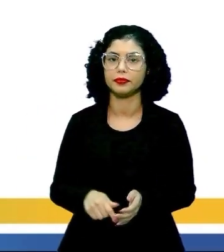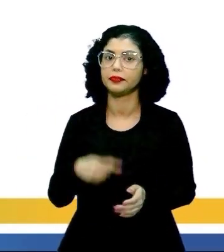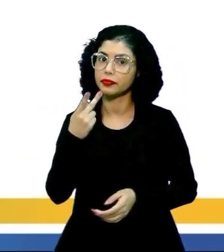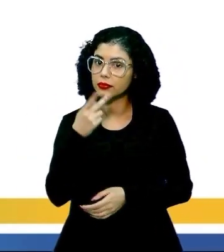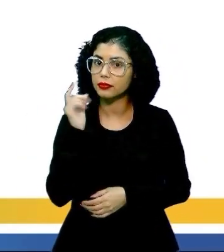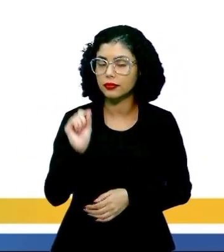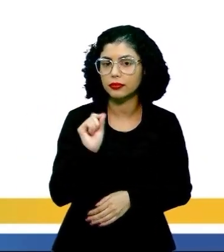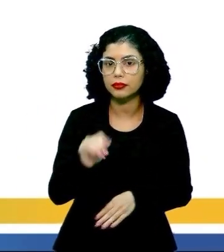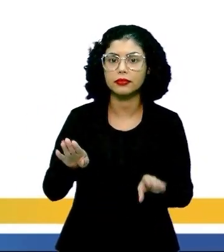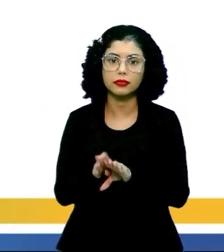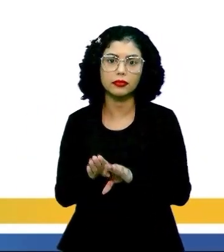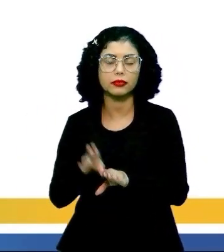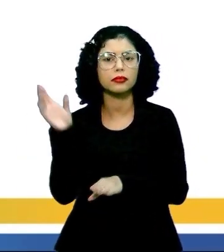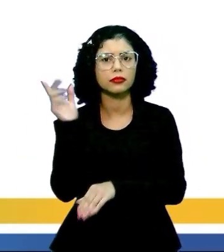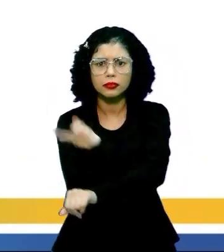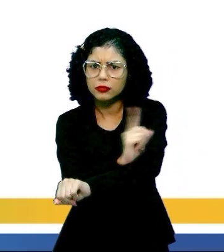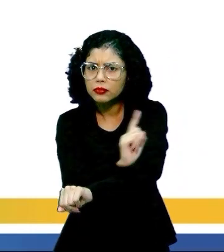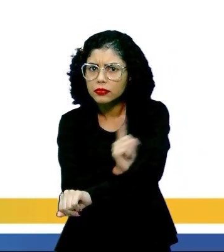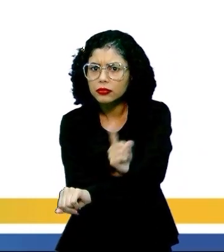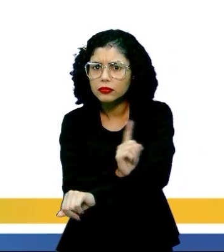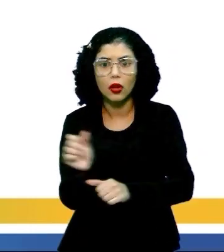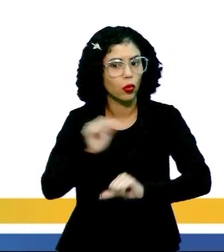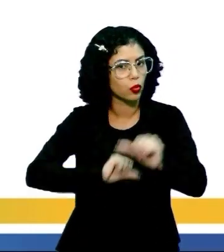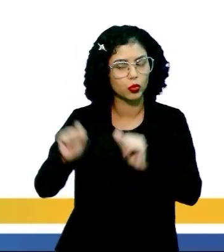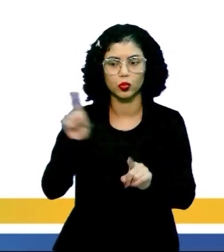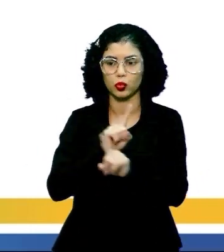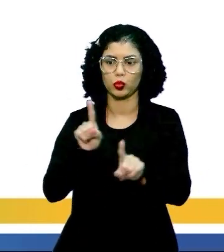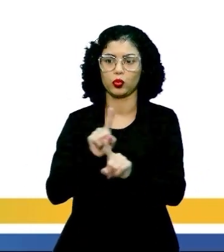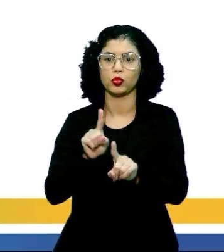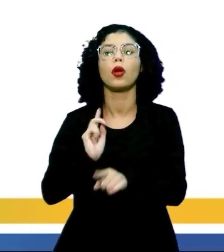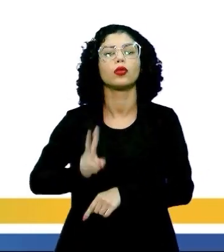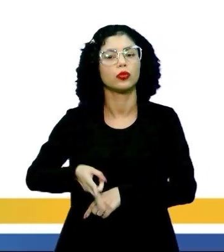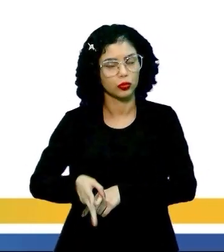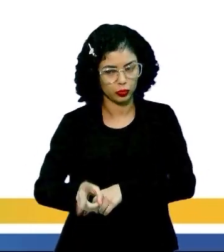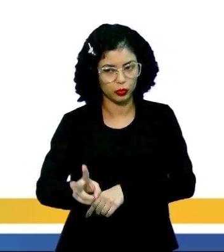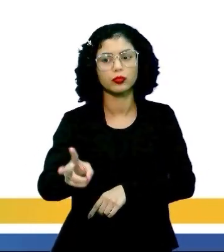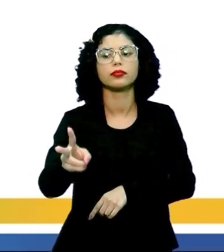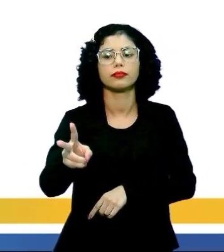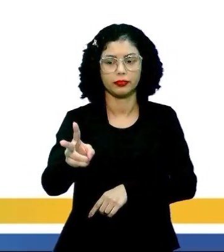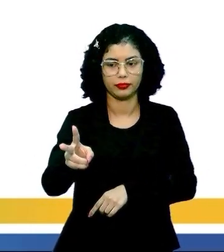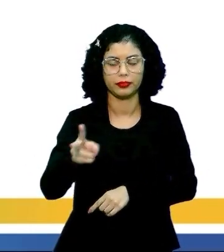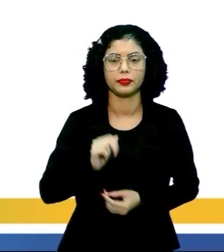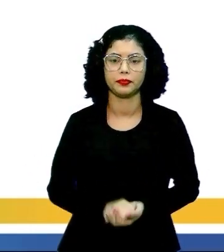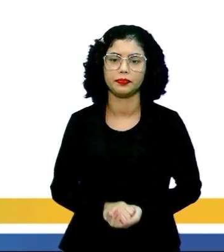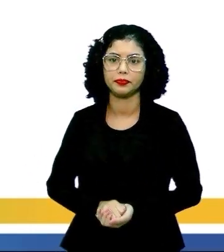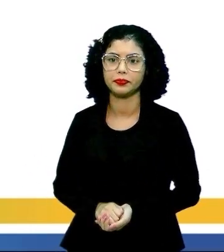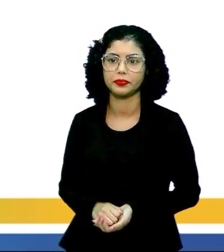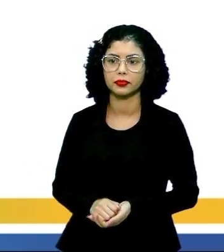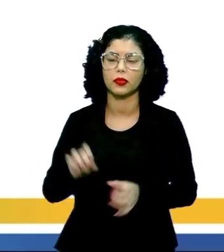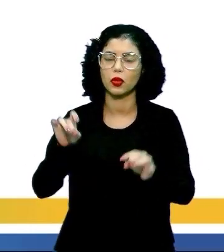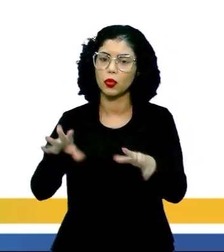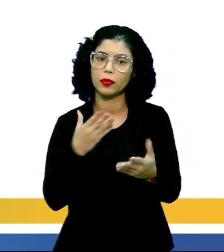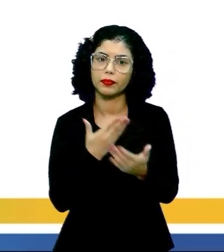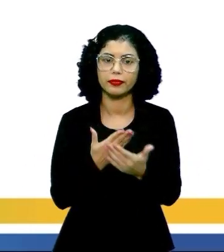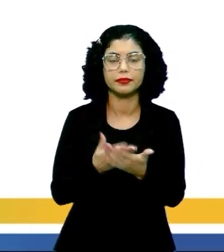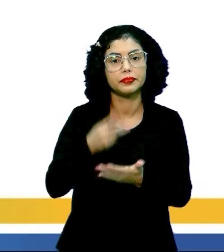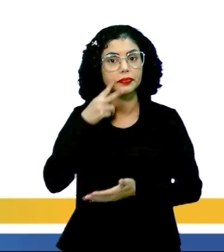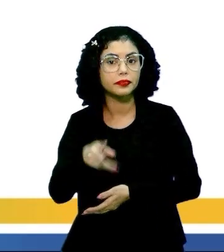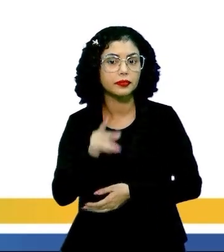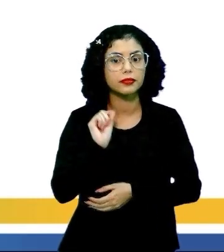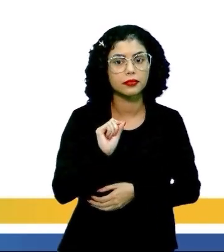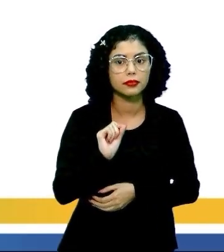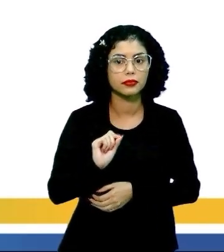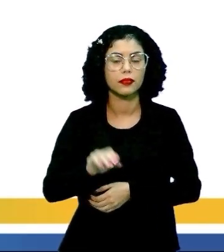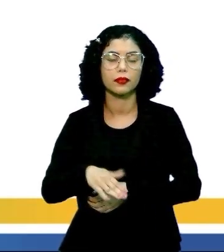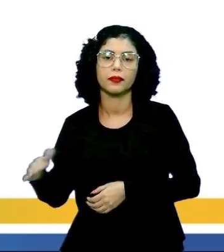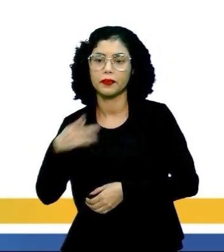movimento em que a velocidade ela não se altera ou seja essa velocidade ela permanece constante na última aula a gente verificou que quando